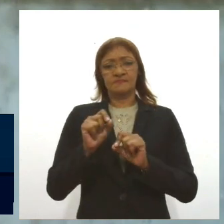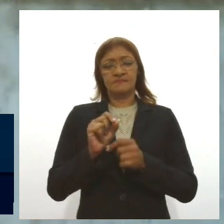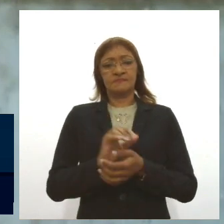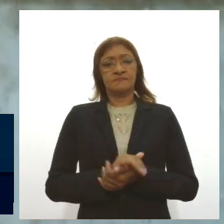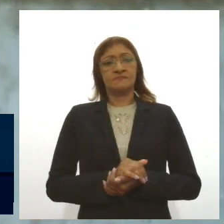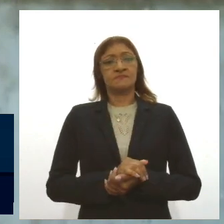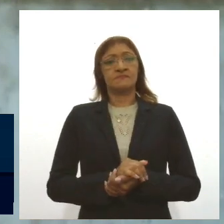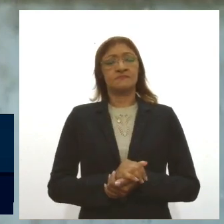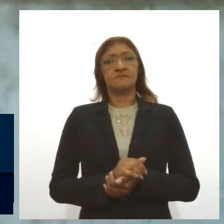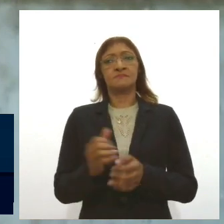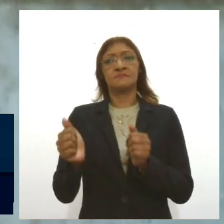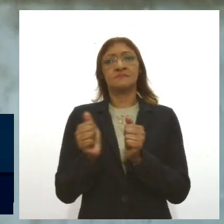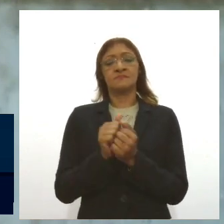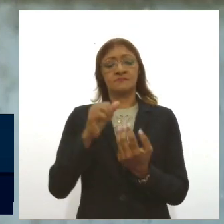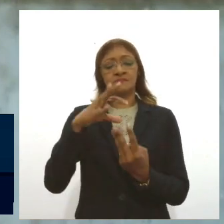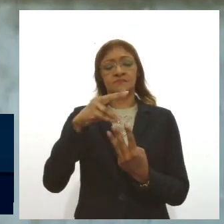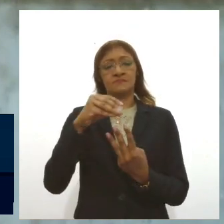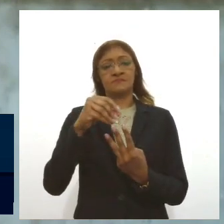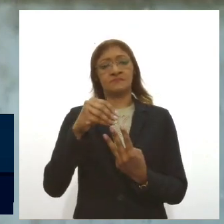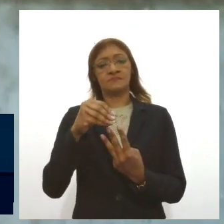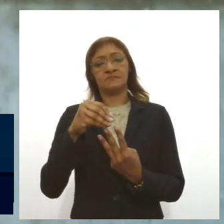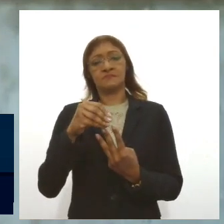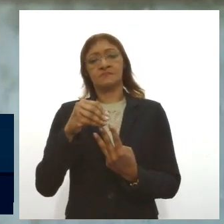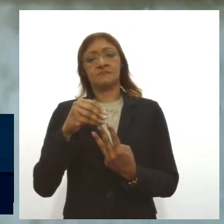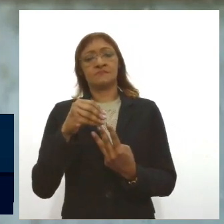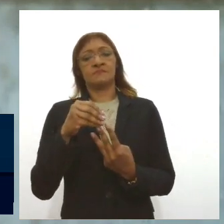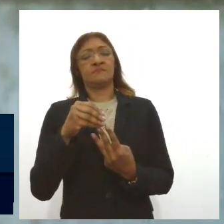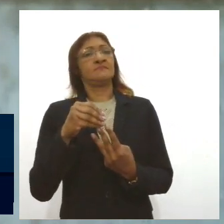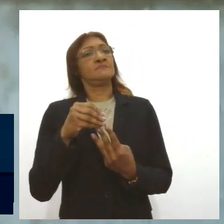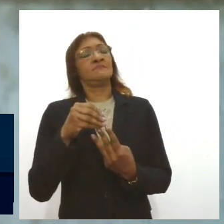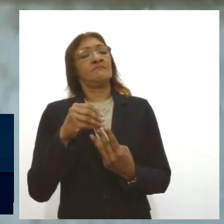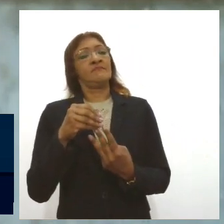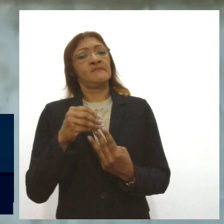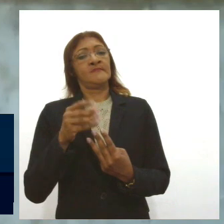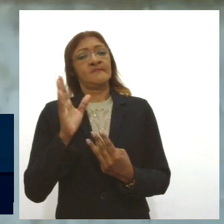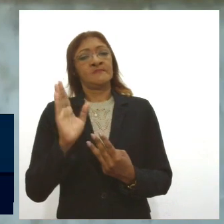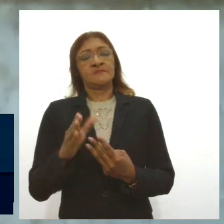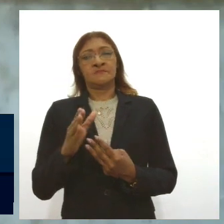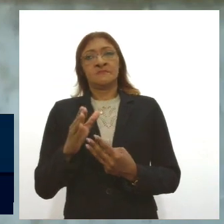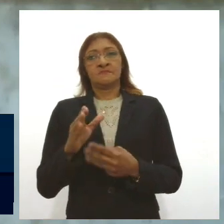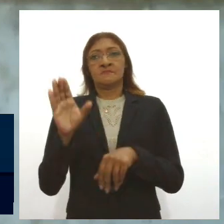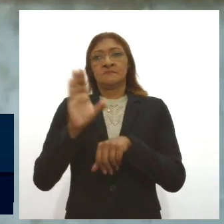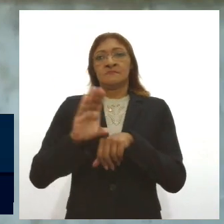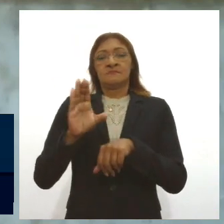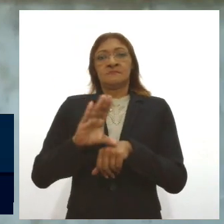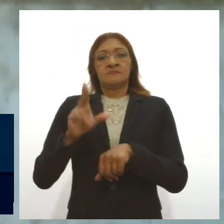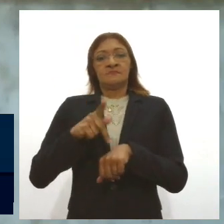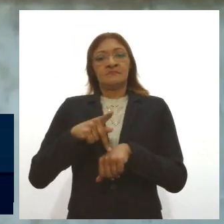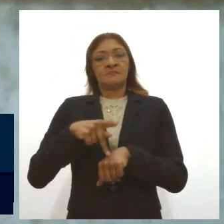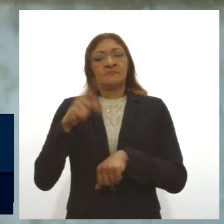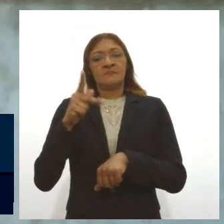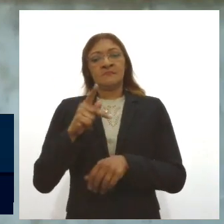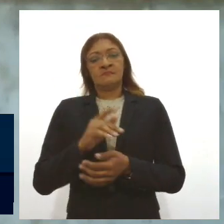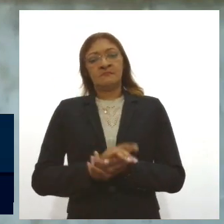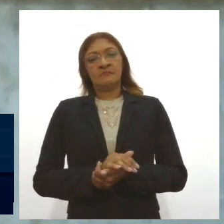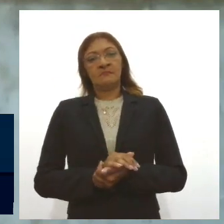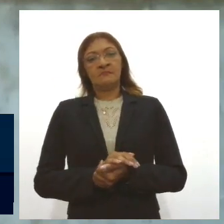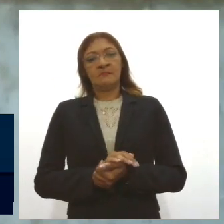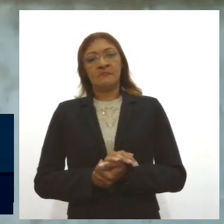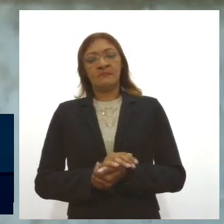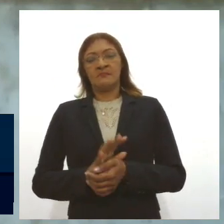numa parceria com a Universidade Federal de Sergipe, numa conclusão de curso de pós-graduação, todas